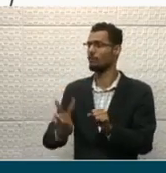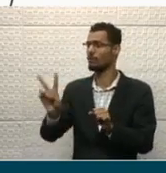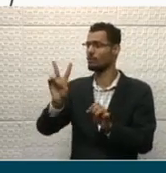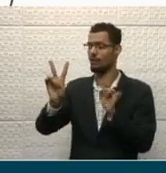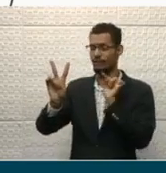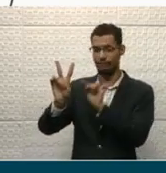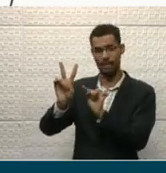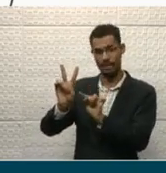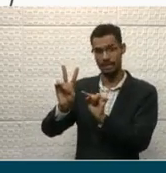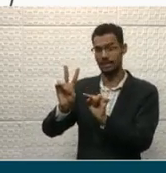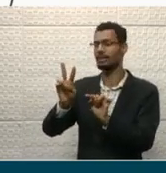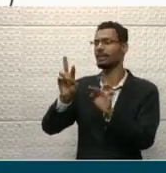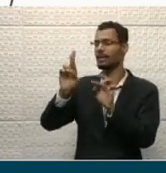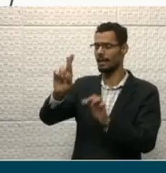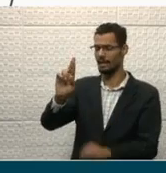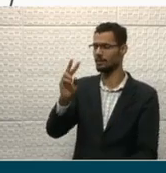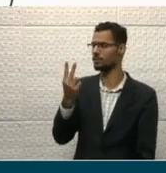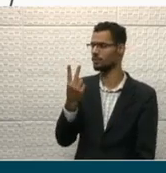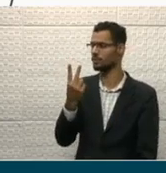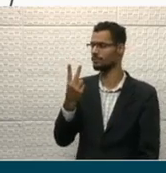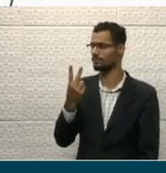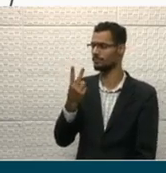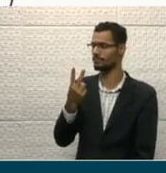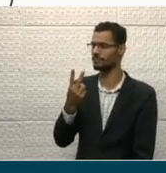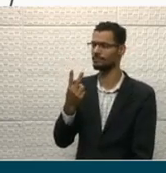V do R2